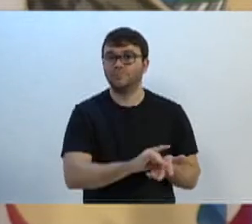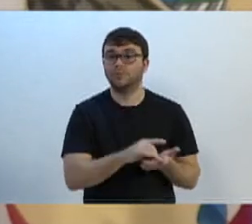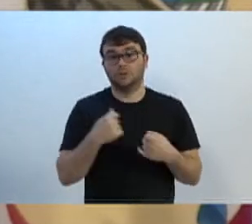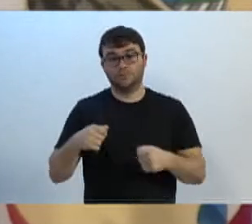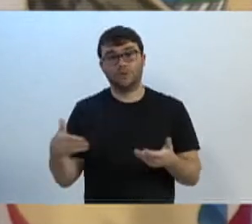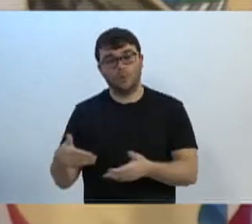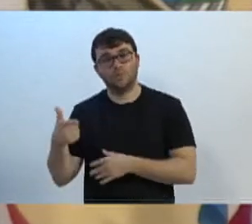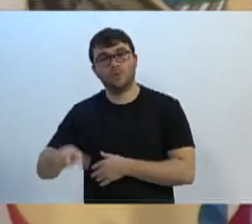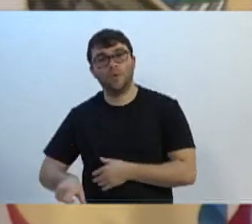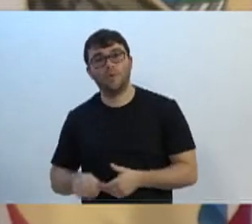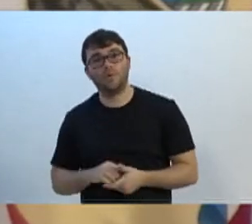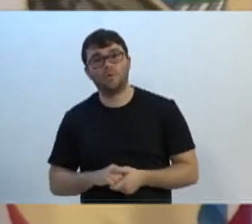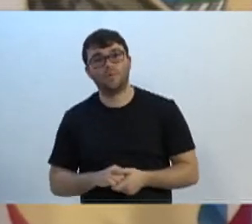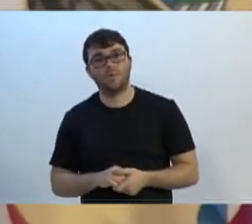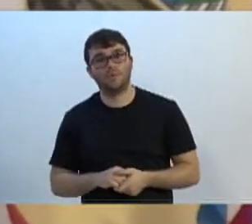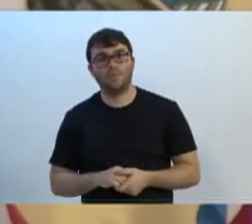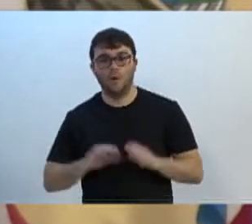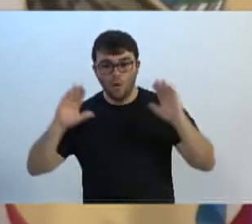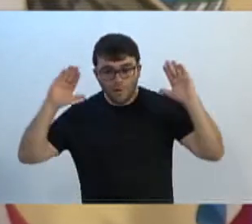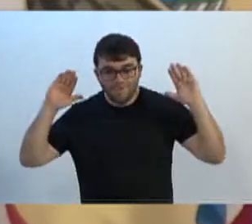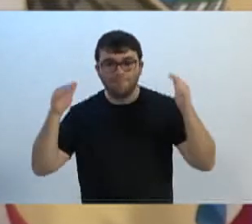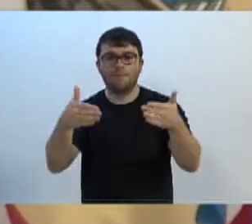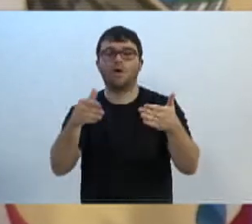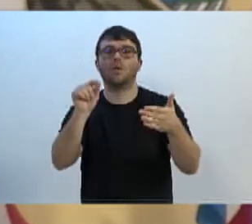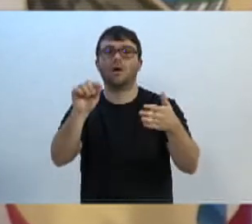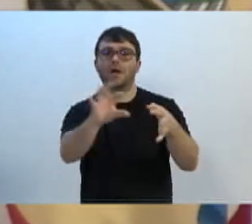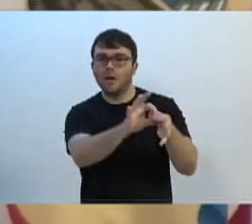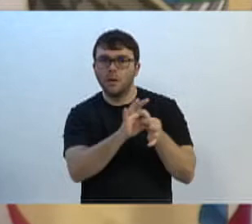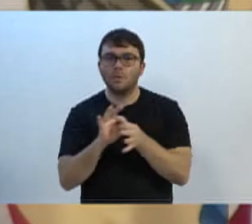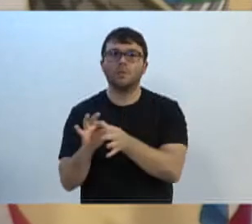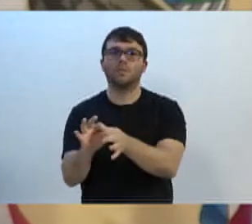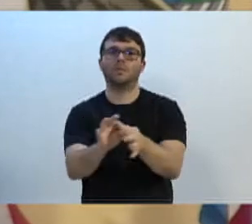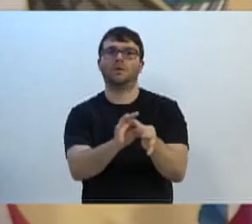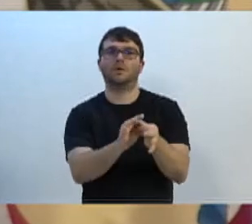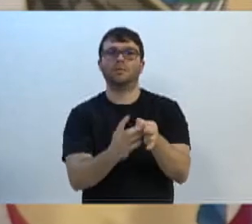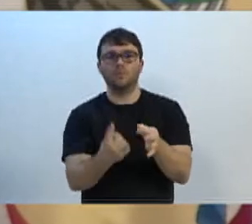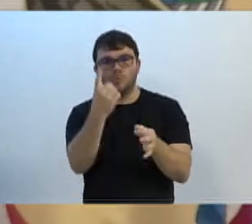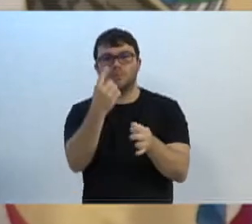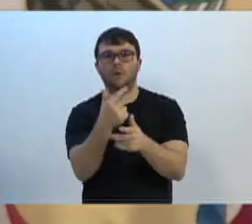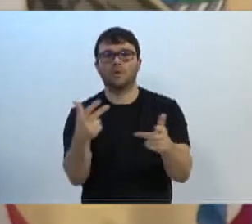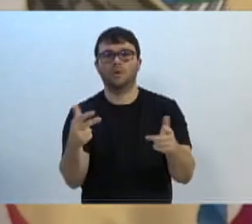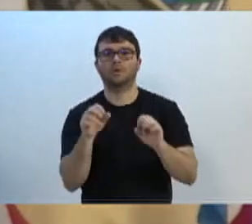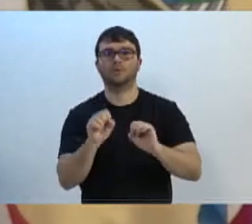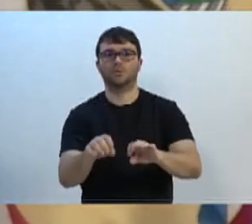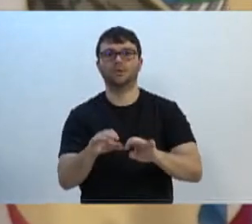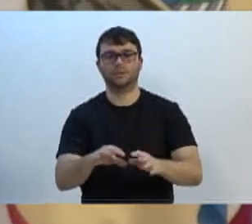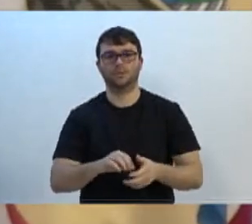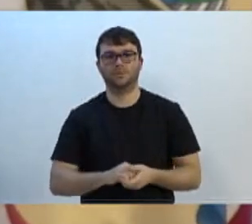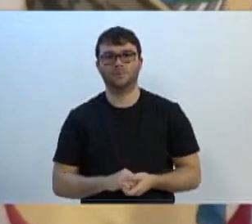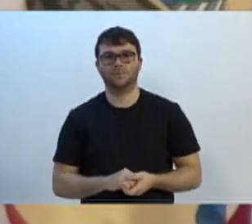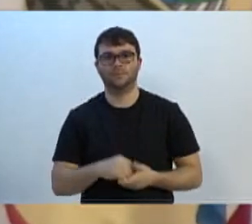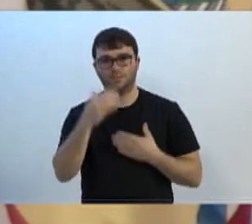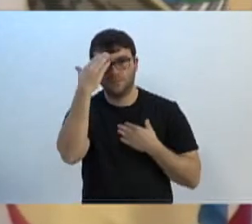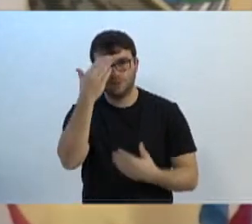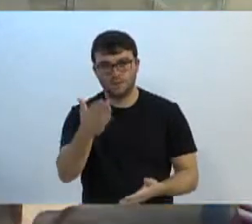o foco é a união em cima de uma única palavra a educação obrigado